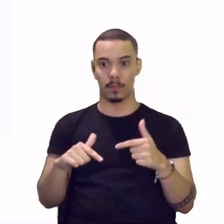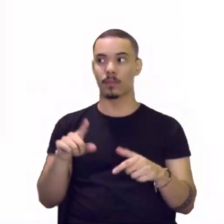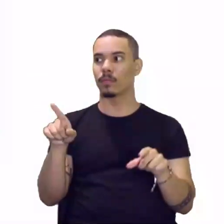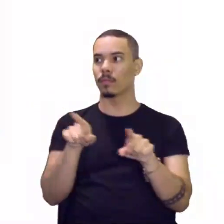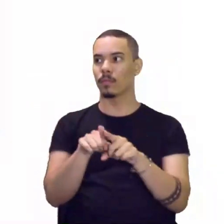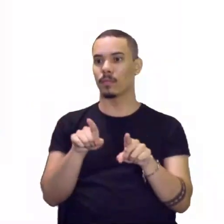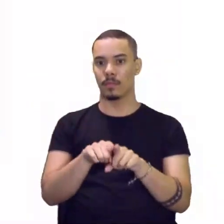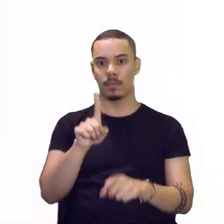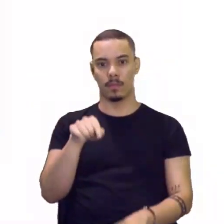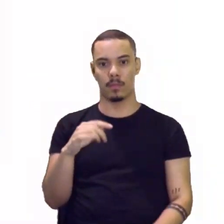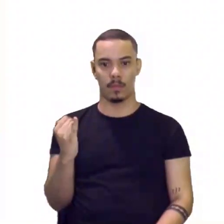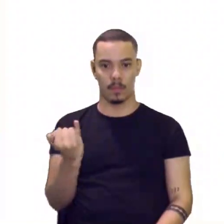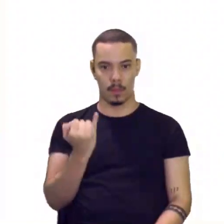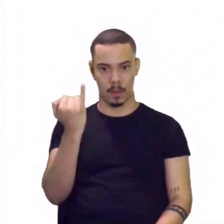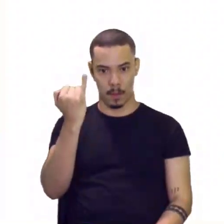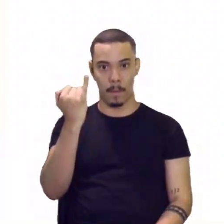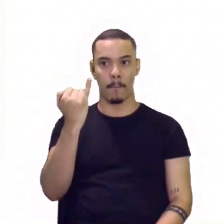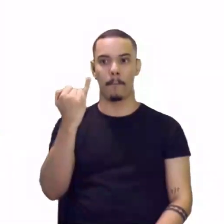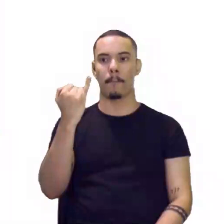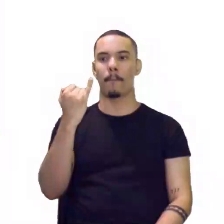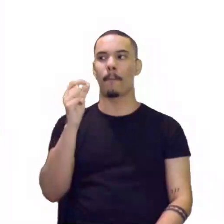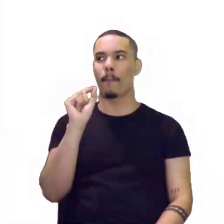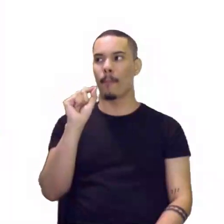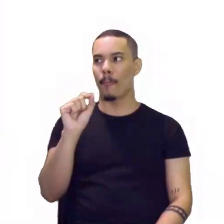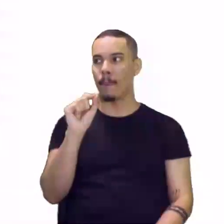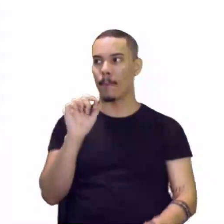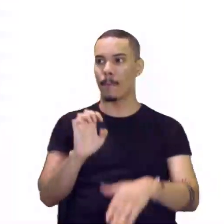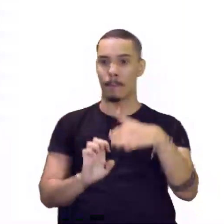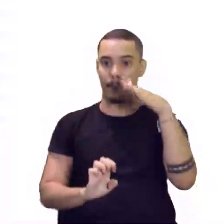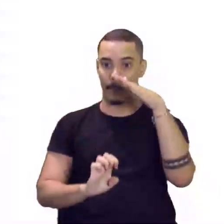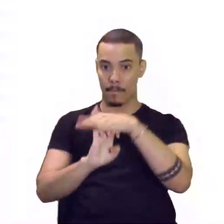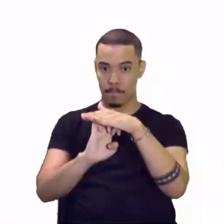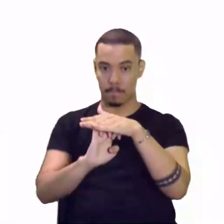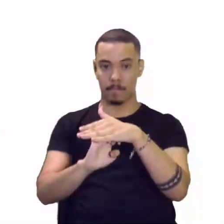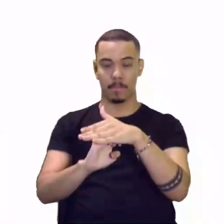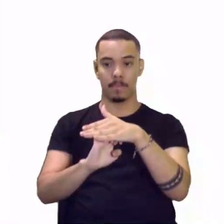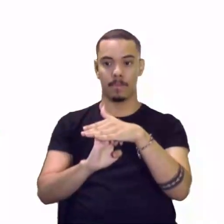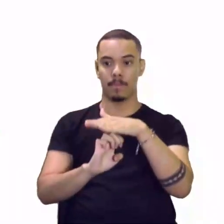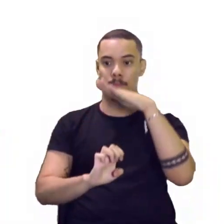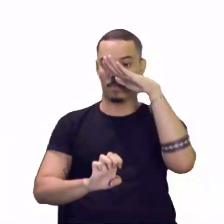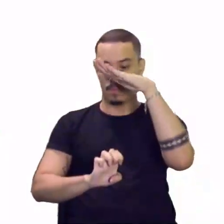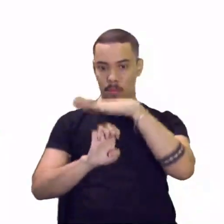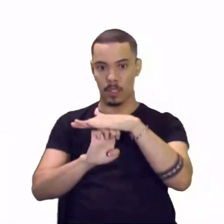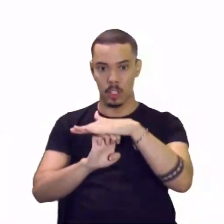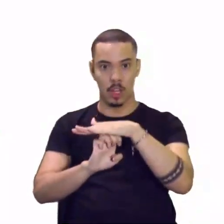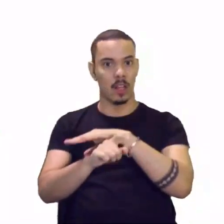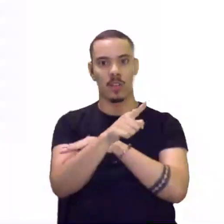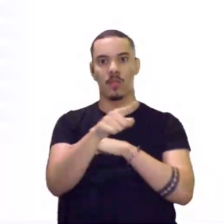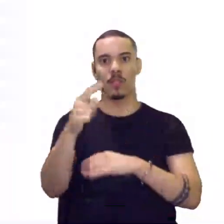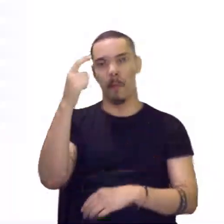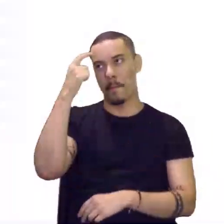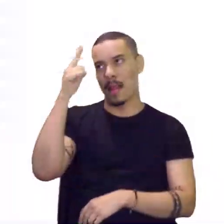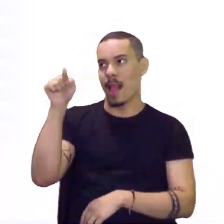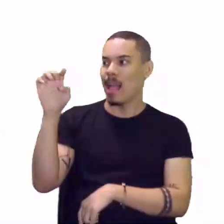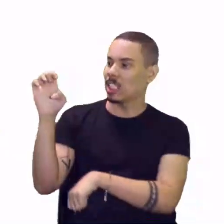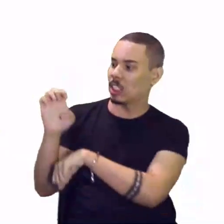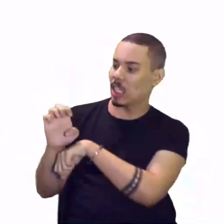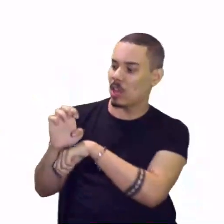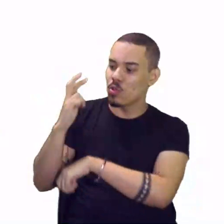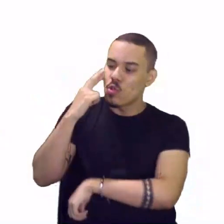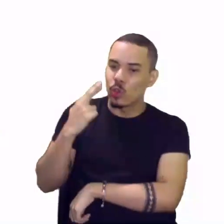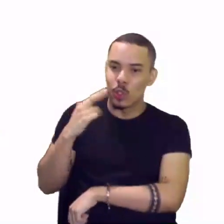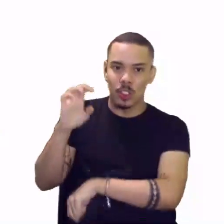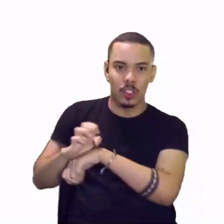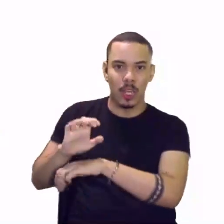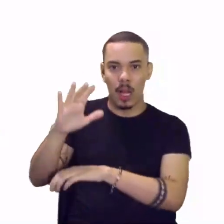ressaltar, professor Cajueiro, é o seguinte: estados, quando a gente fala estado, nosso aluno não pode pensar só estado de Rondônia, estado